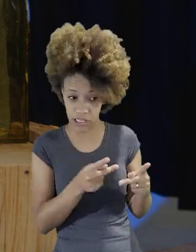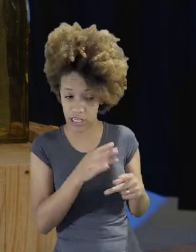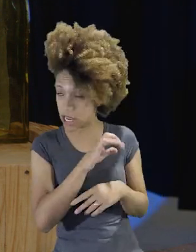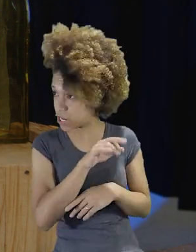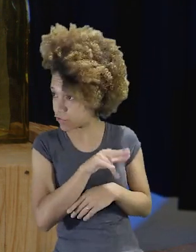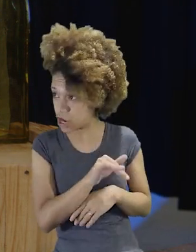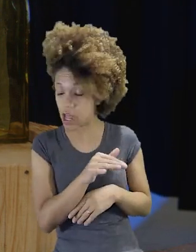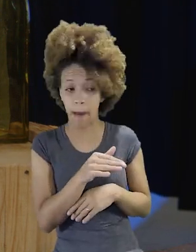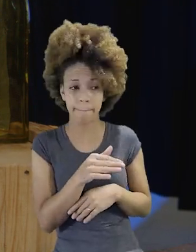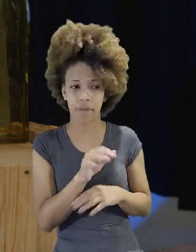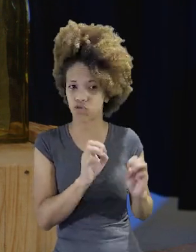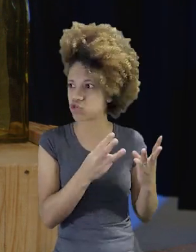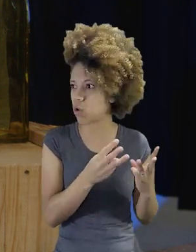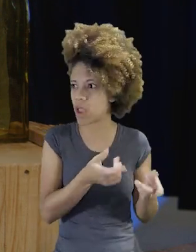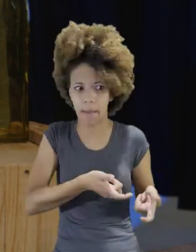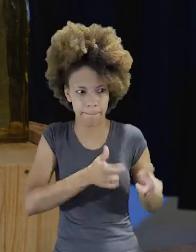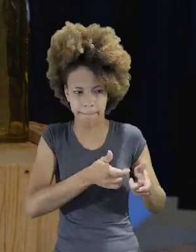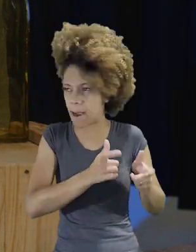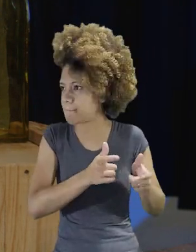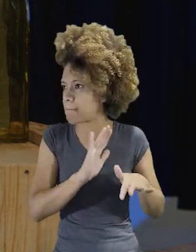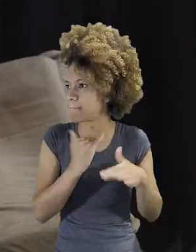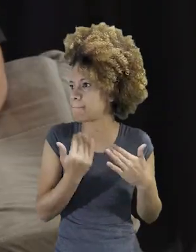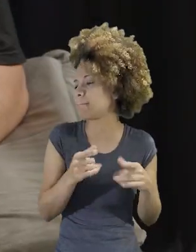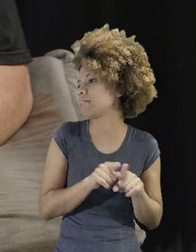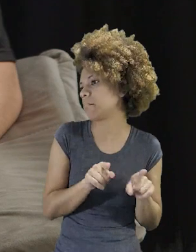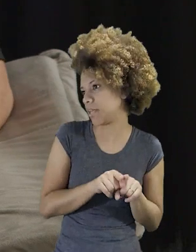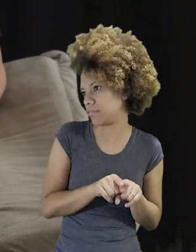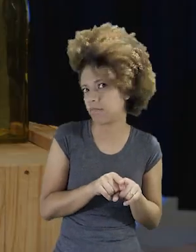a Califórnia para fazer um show matam ele